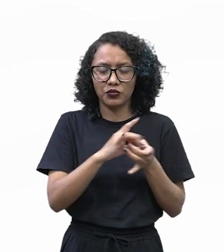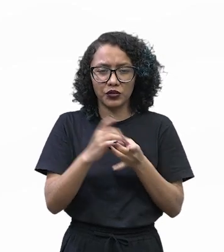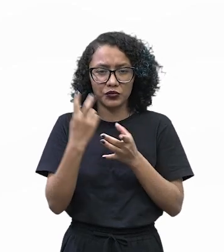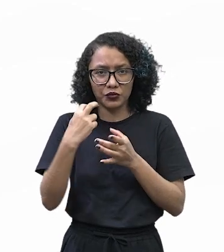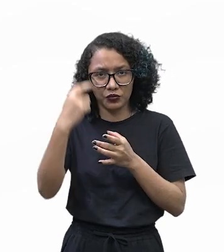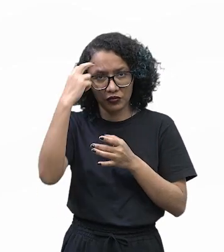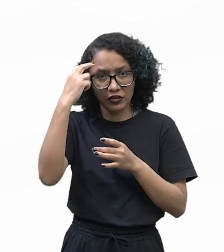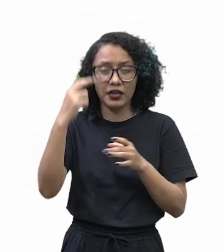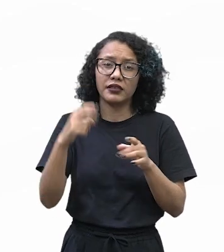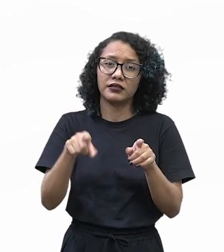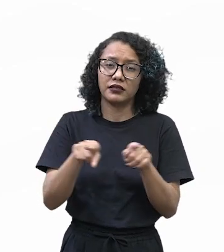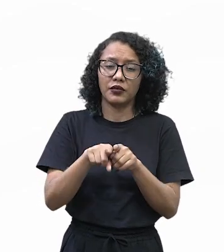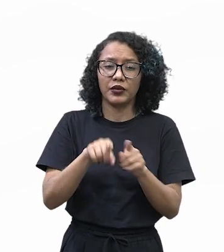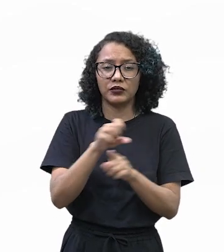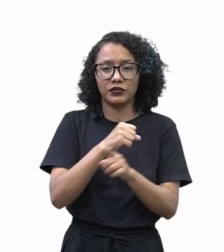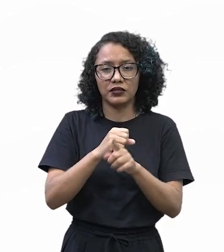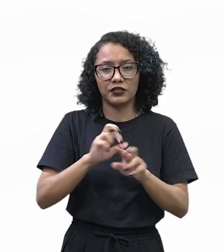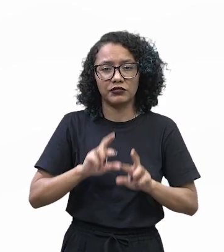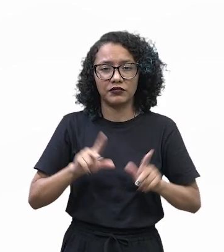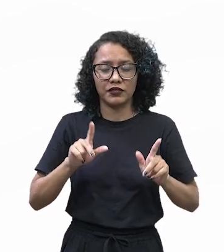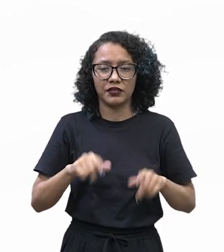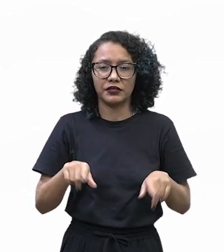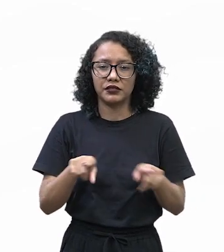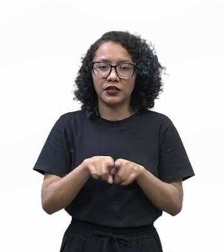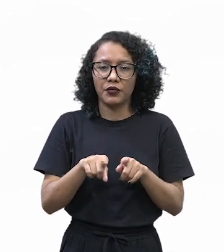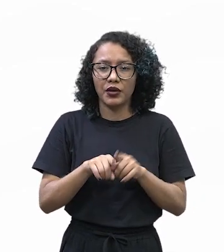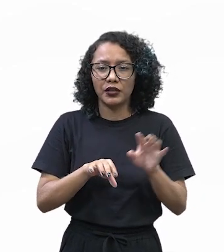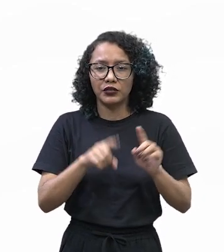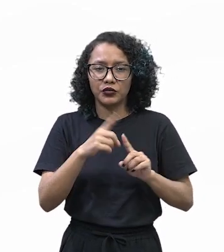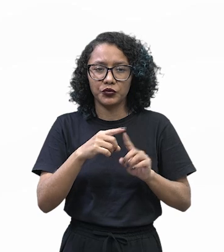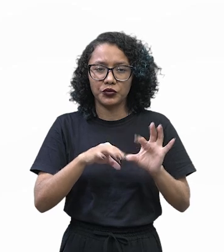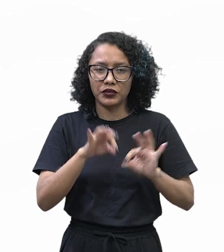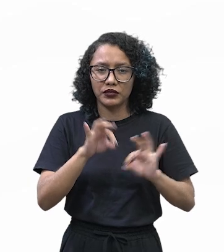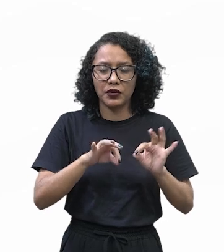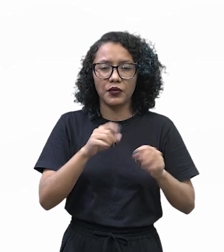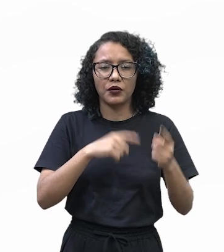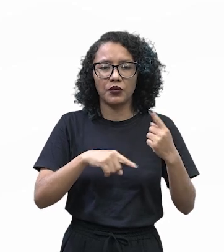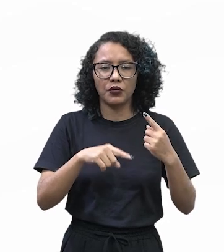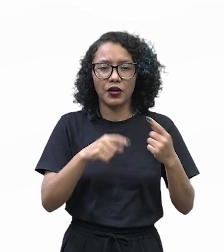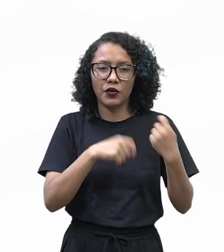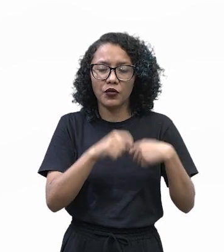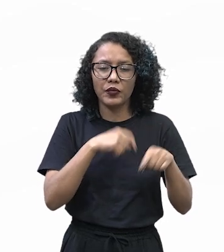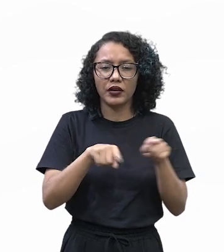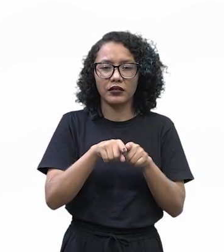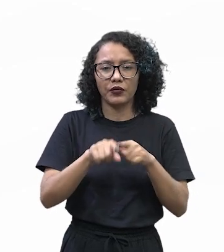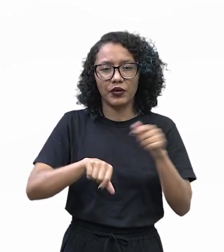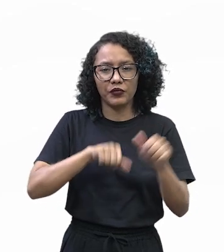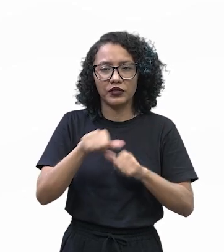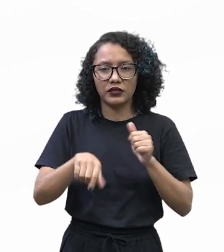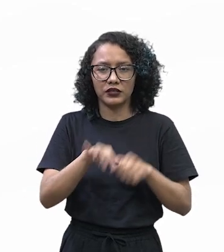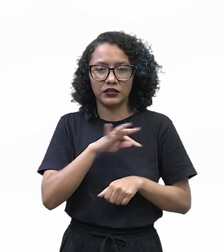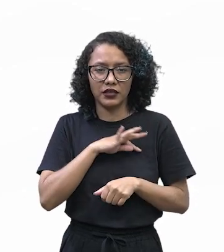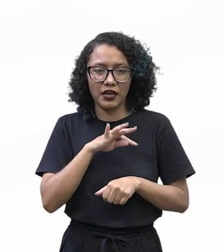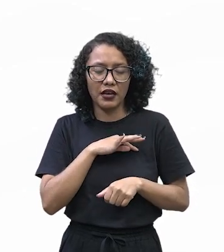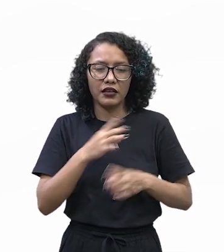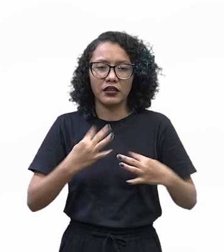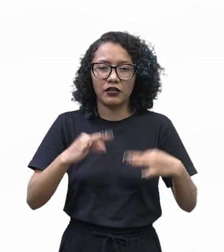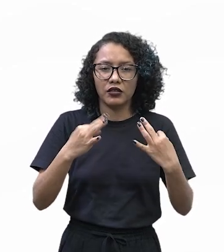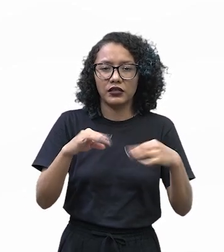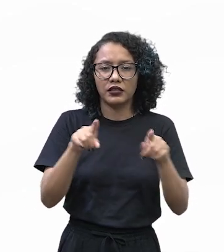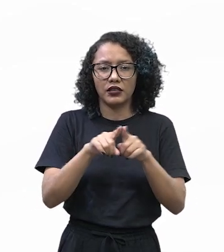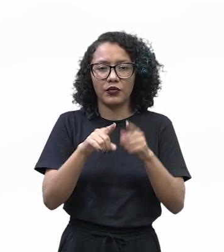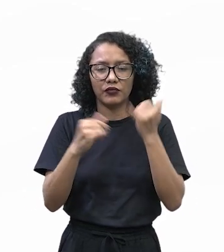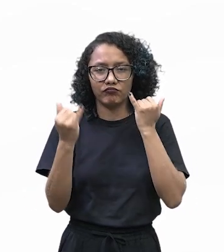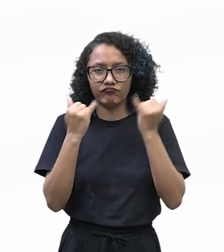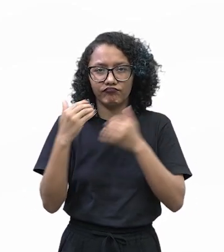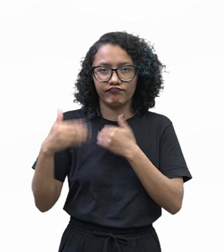sociais, formas de organização econômica e transformações técnicas, tecnológicas e informacionais ao